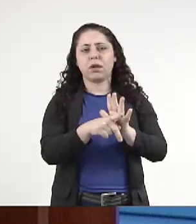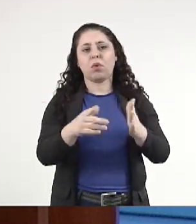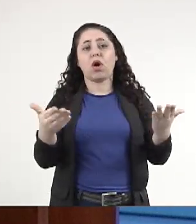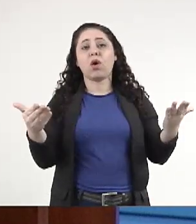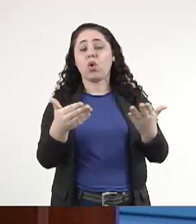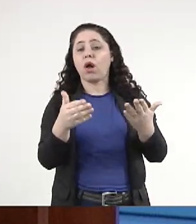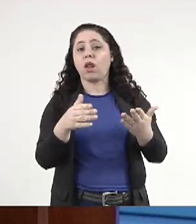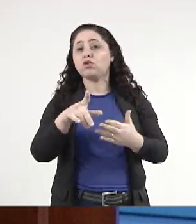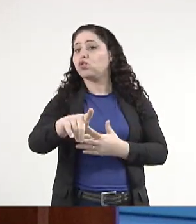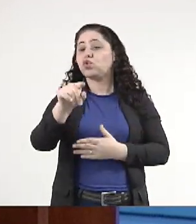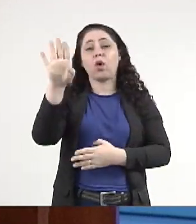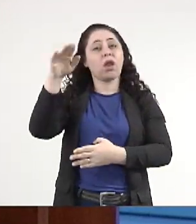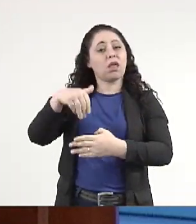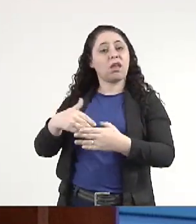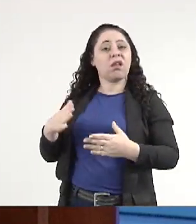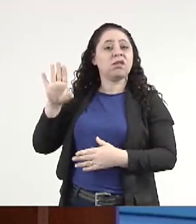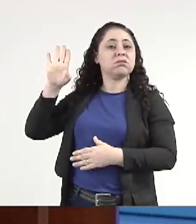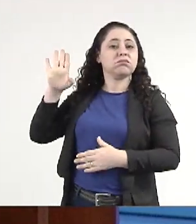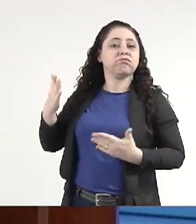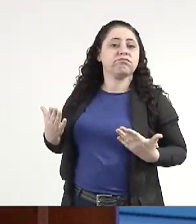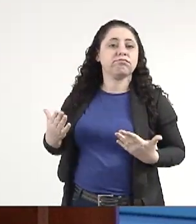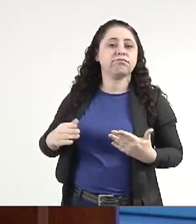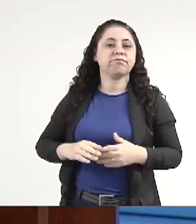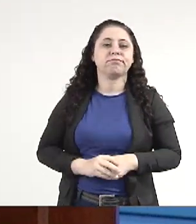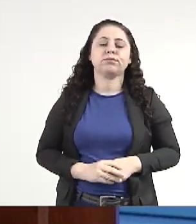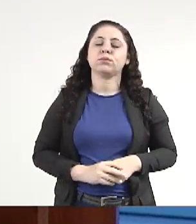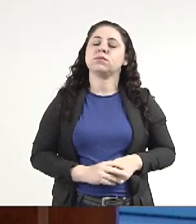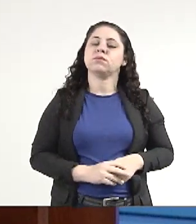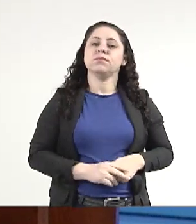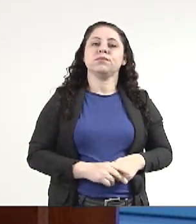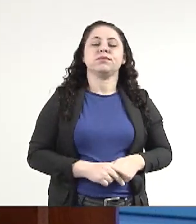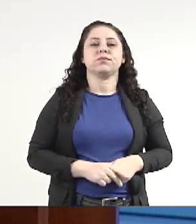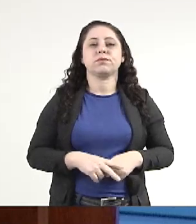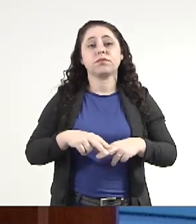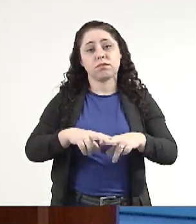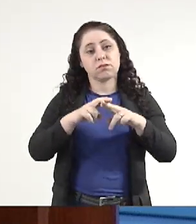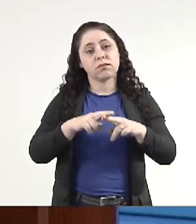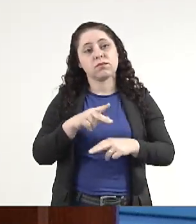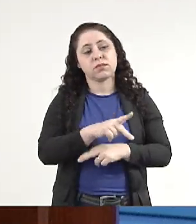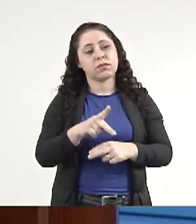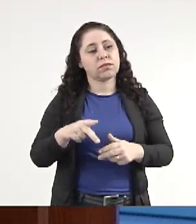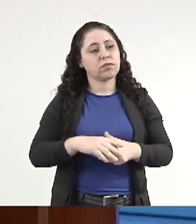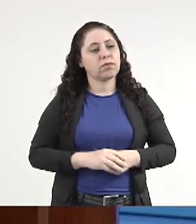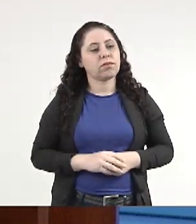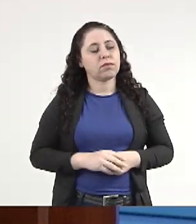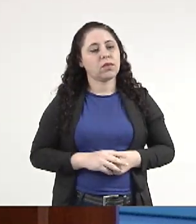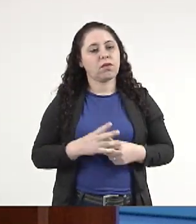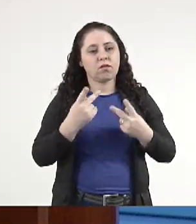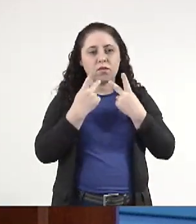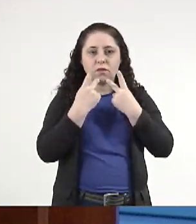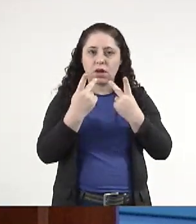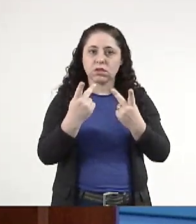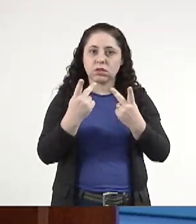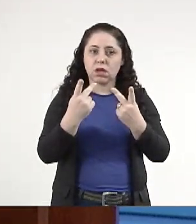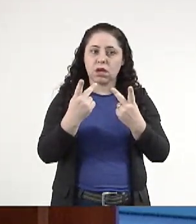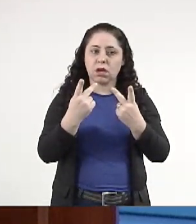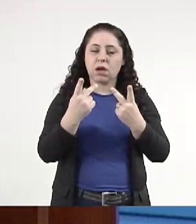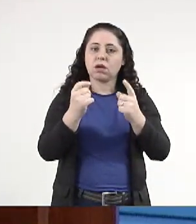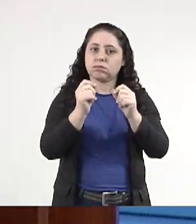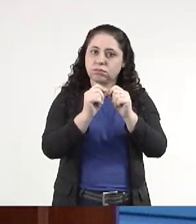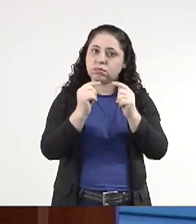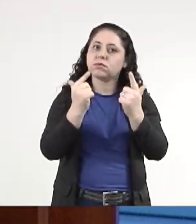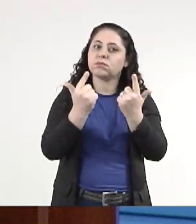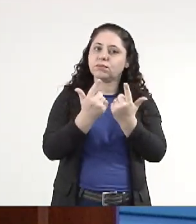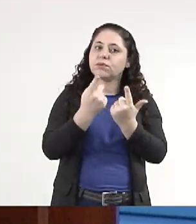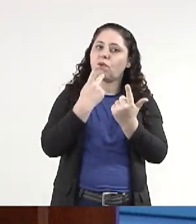passa a ser o processo eleitoral. Então, senhor presidente, eu venho aqui para dizer a esta casa, eu vou